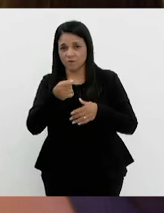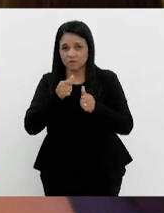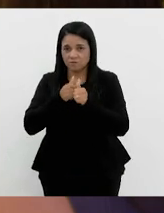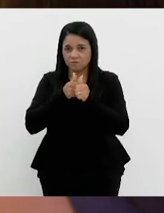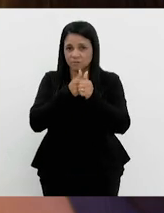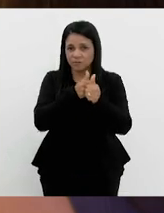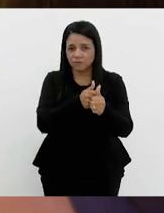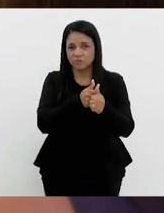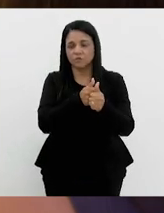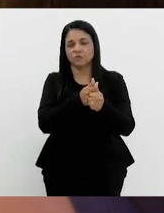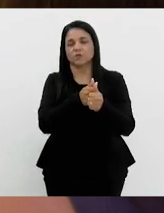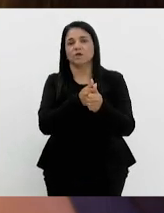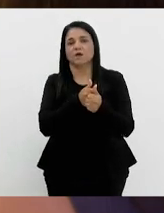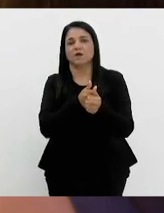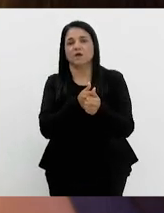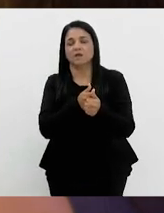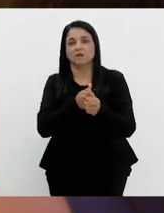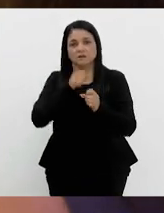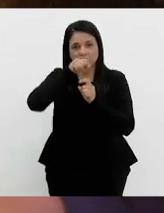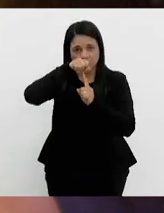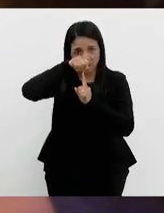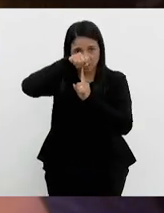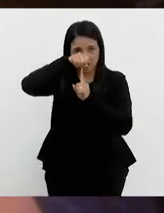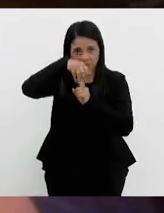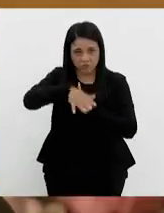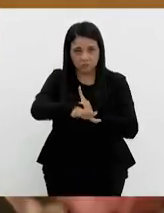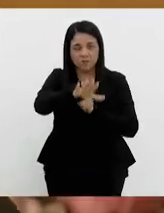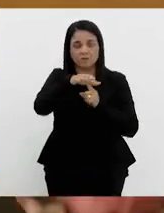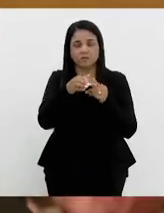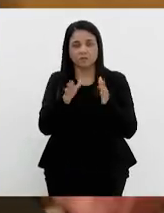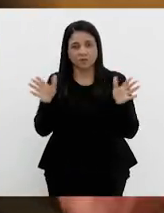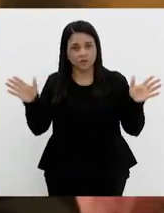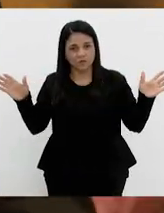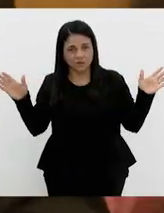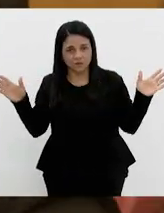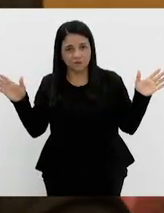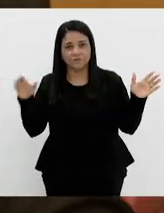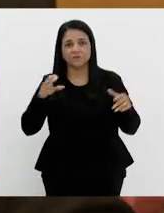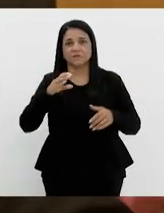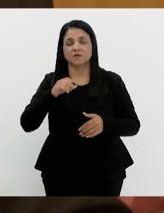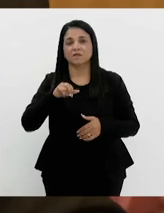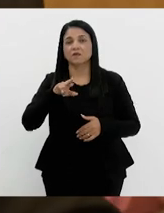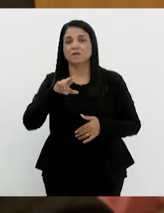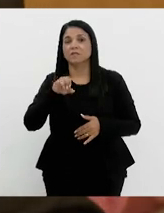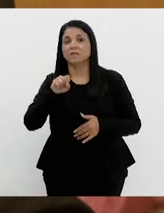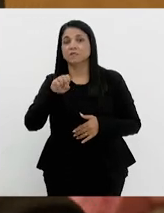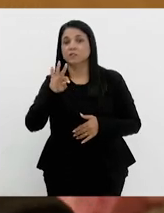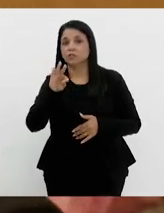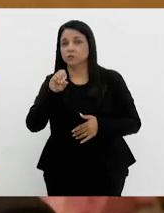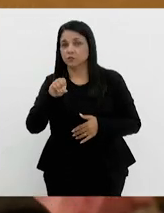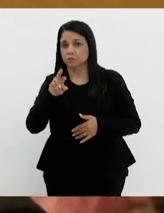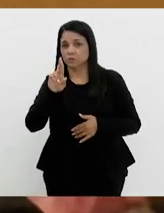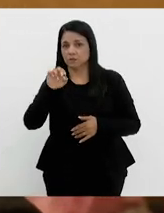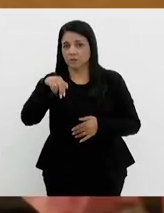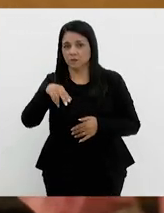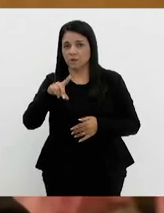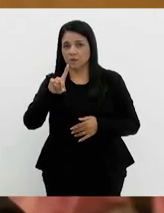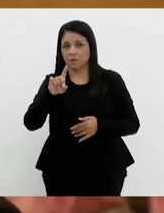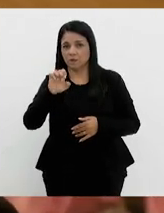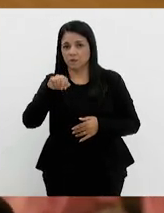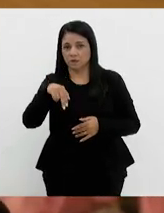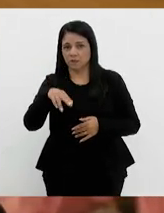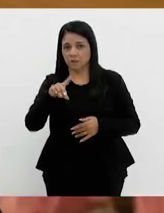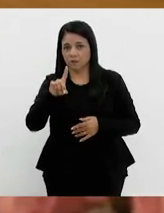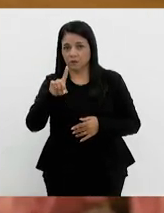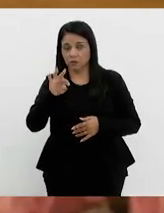do cristo redentor que é um evento que o Rio de Janeiro recebe já está recebendo aliás e nós agradecemos muito